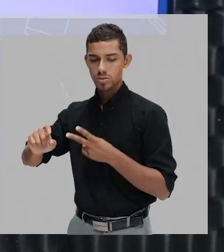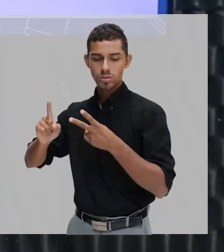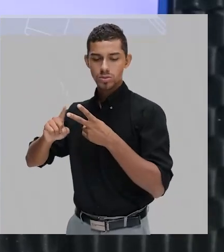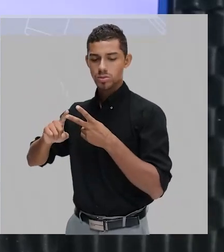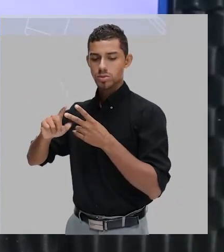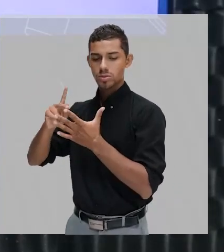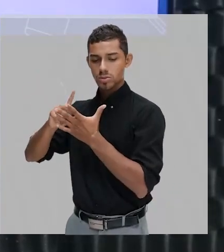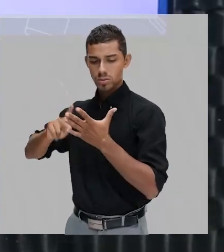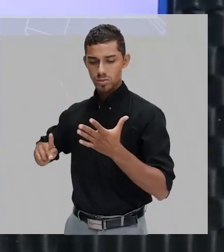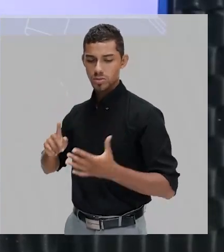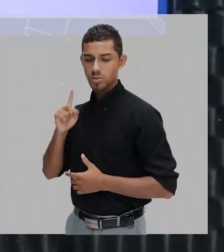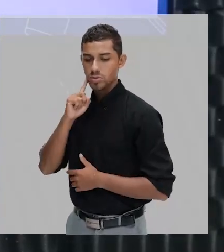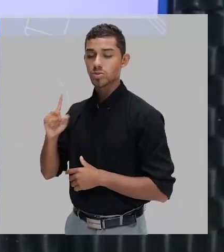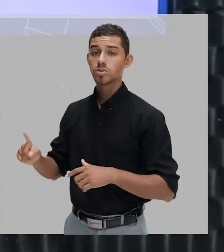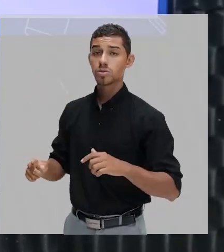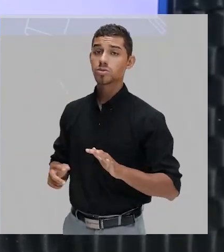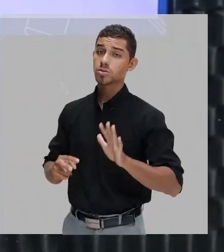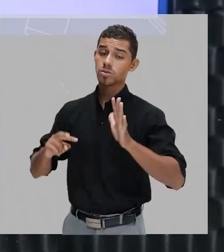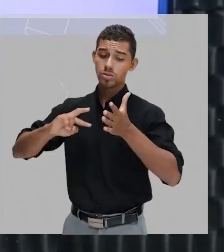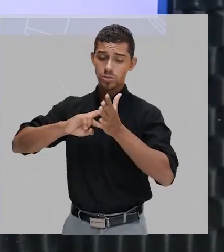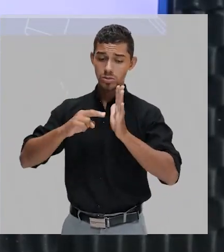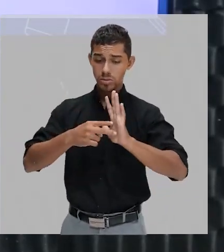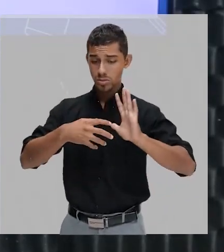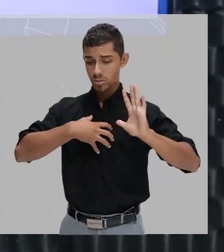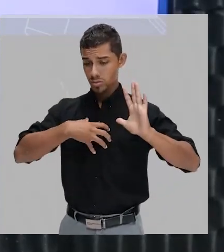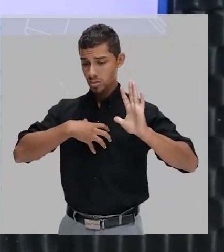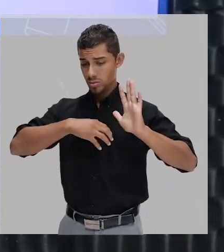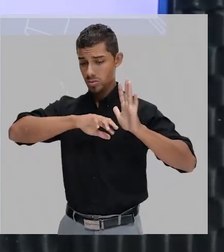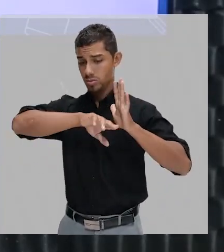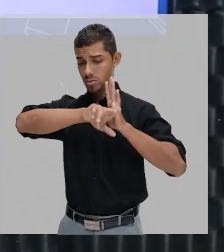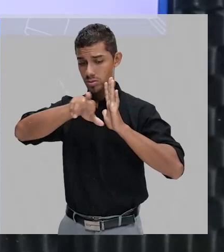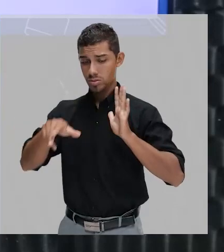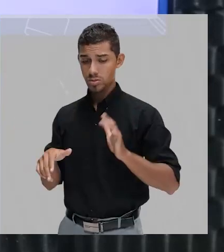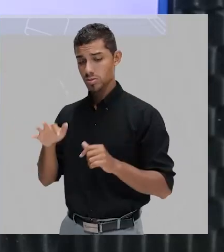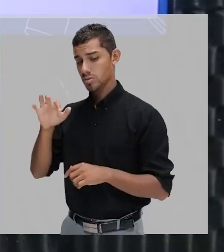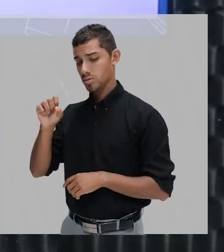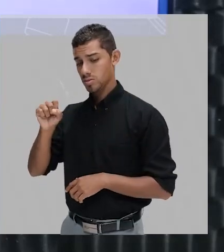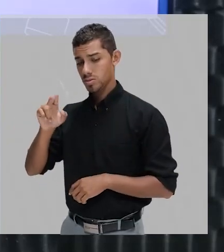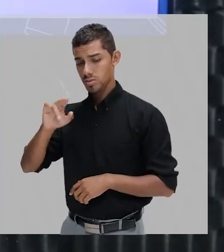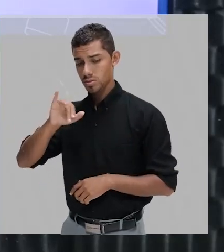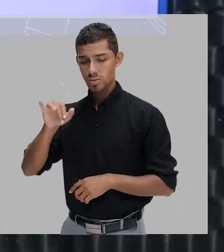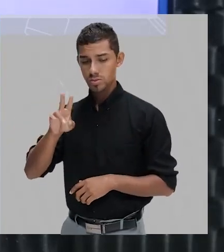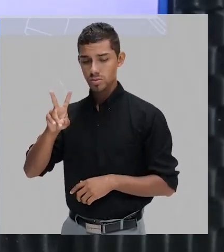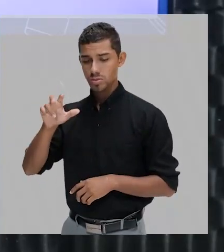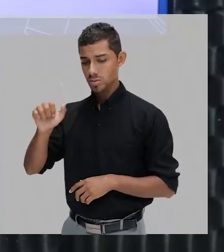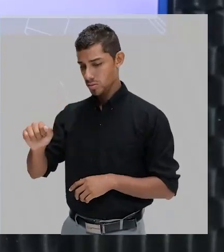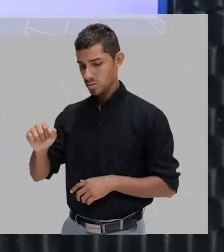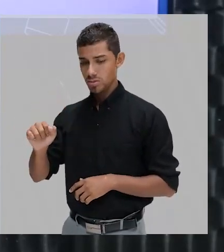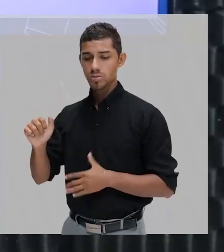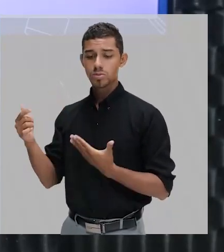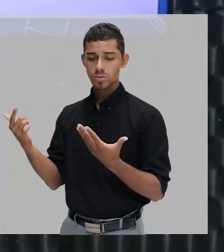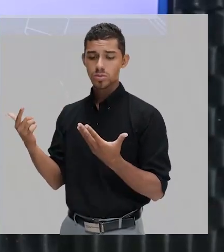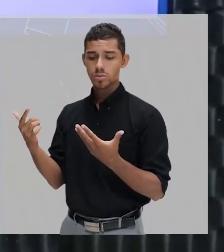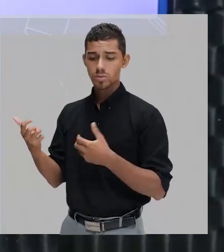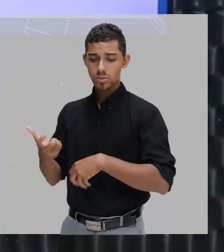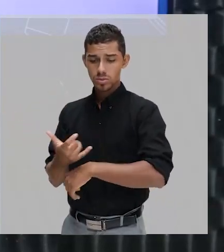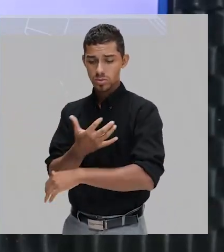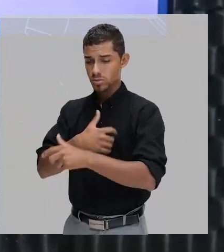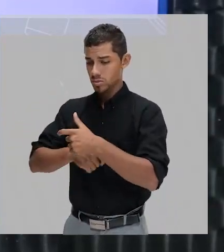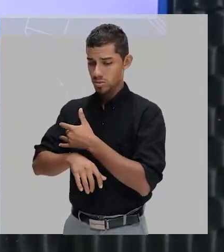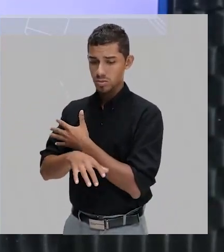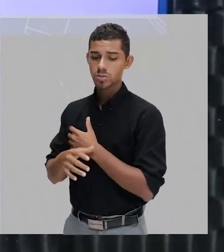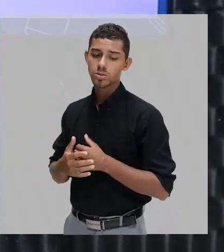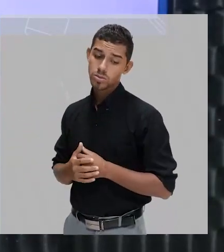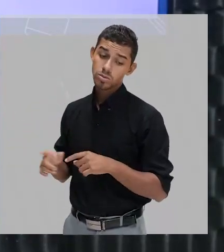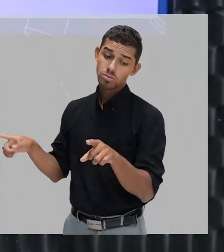figurado. A linguagem pode ser subjetiva, na função emotiva, conotativa na função